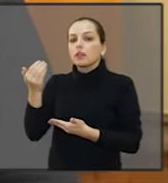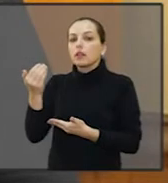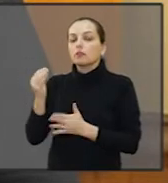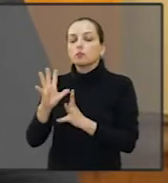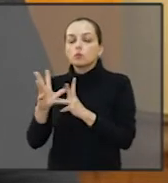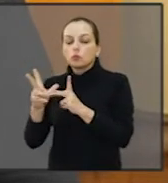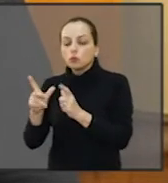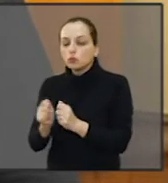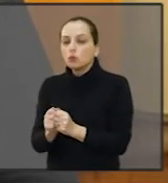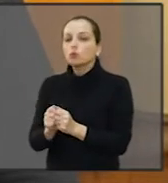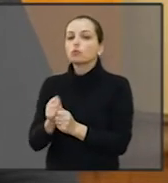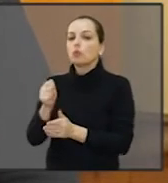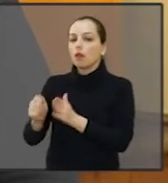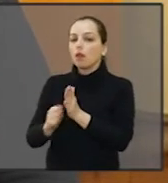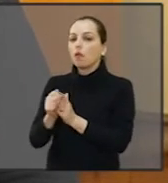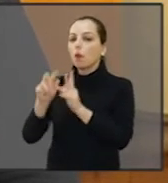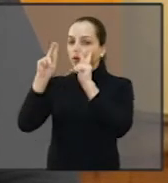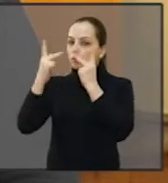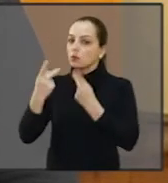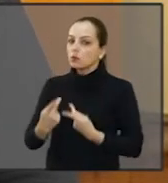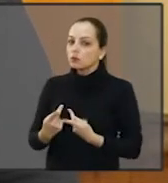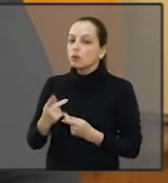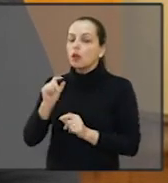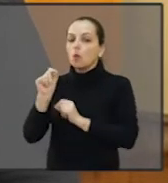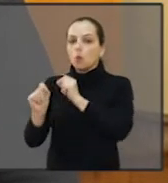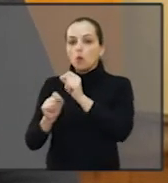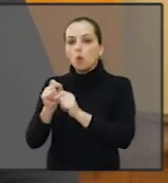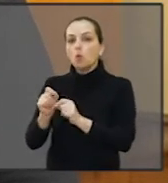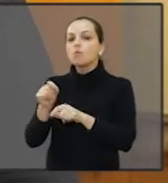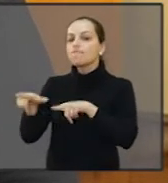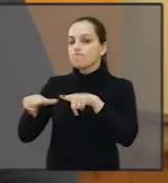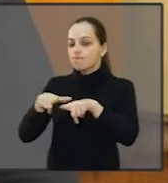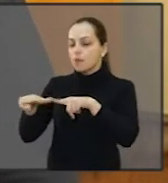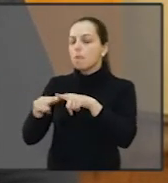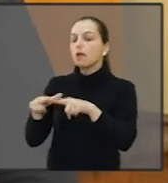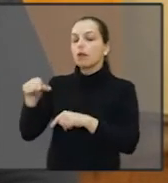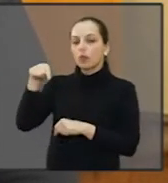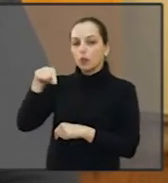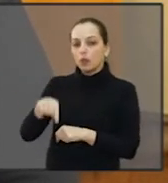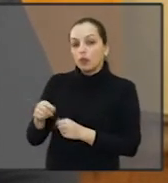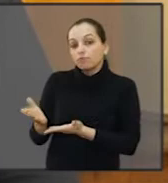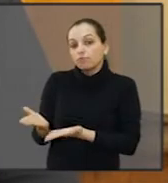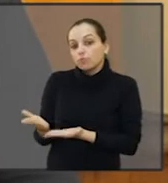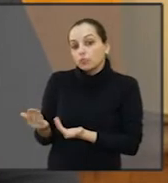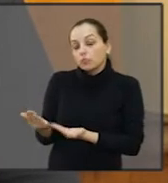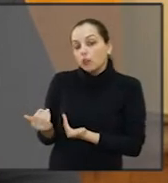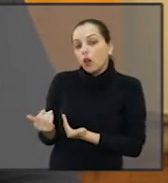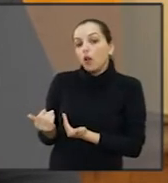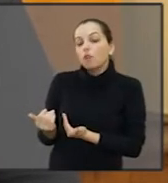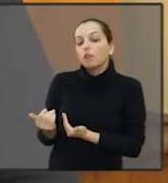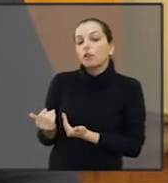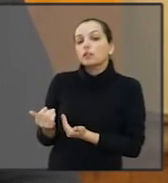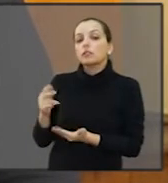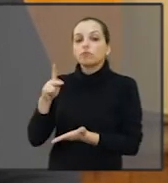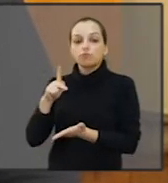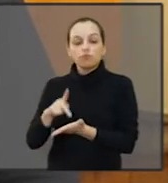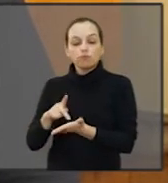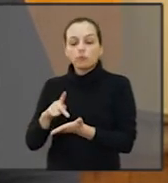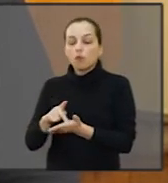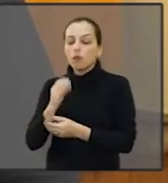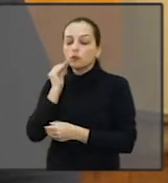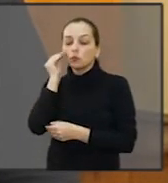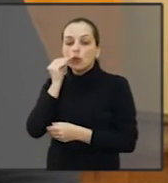recebi do esporte, da cidade, né? E agora está podendo trabalhar, fazer esse trabalho aqui, fazer com que jovens e adolescentes também tenham